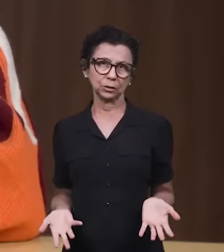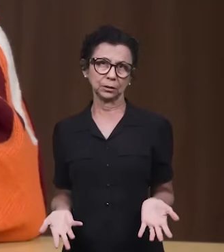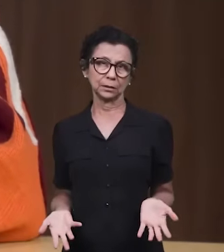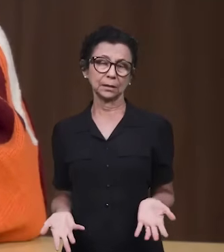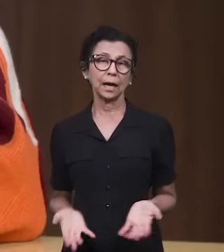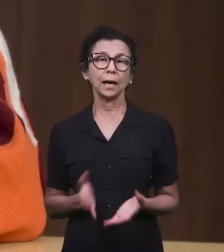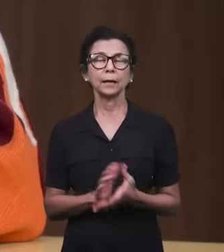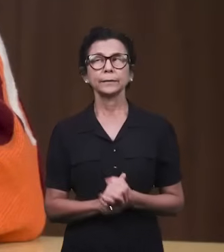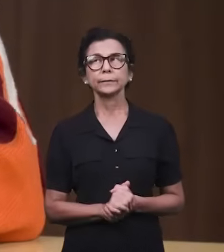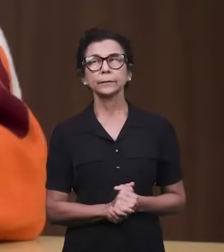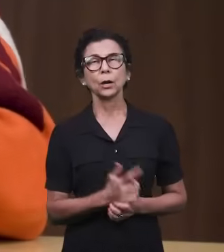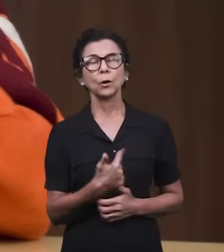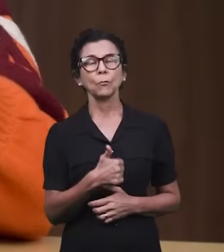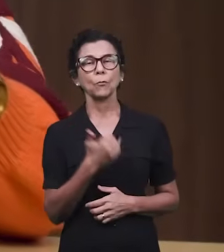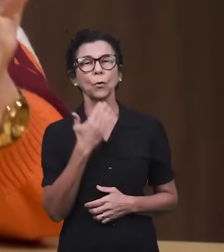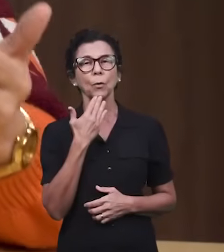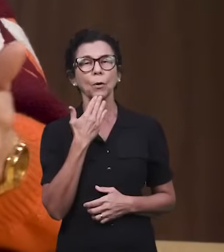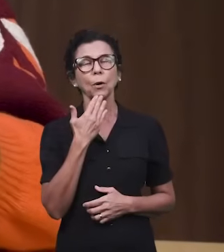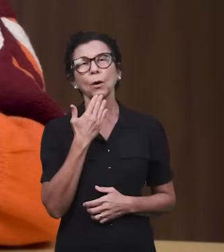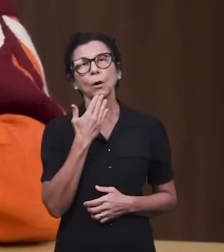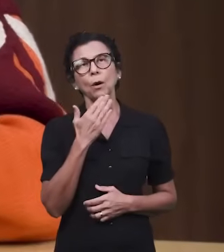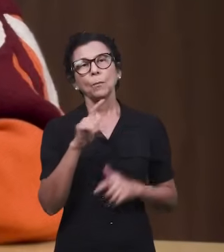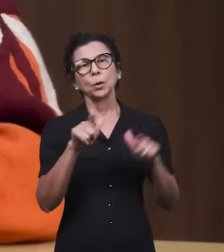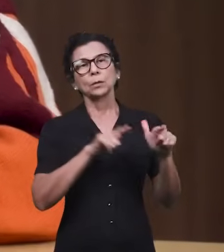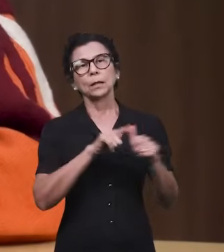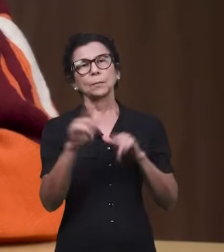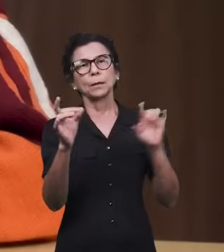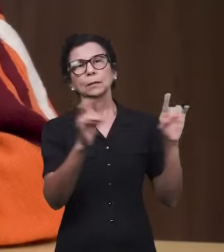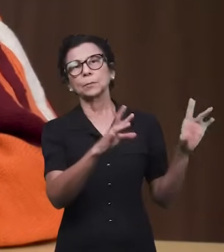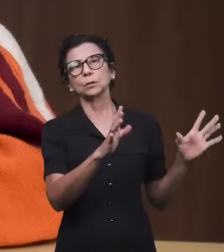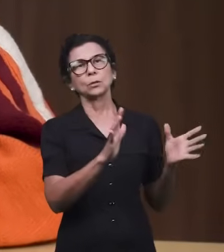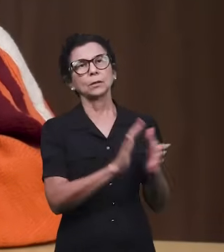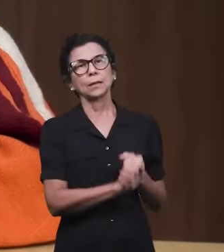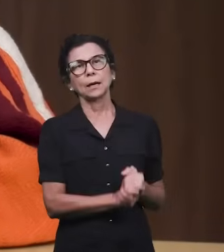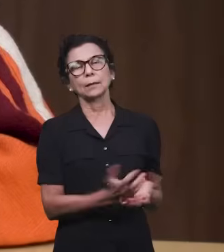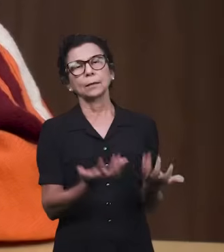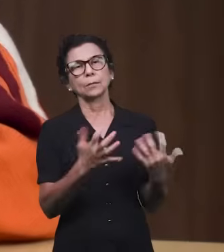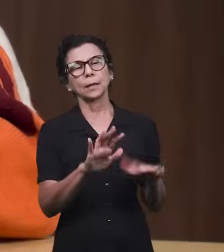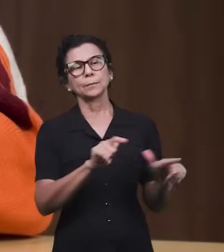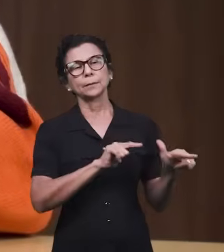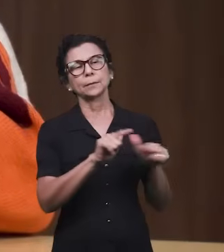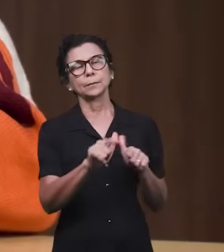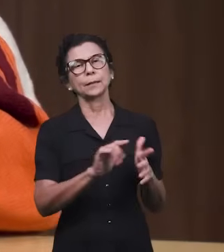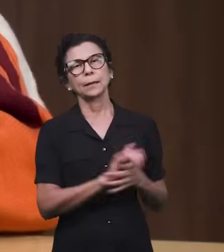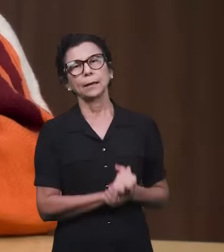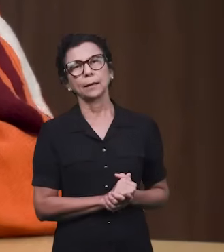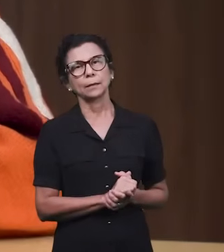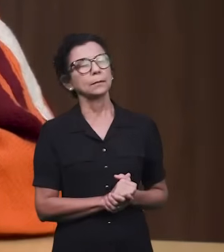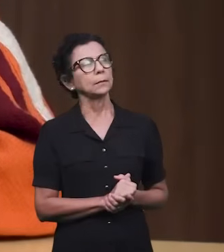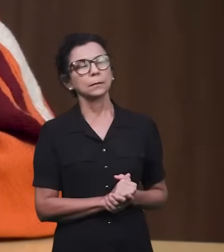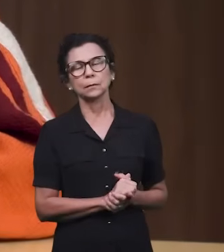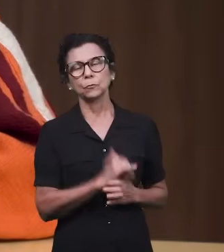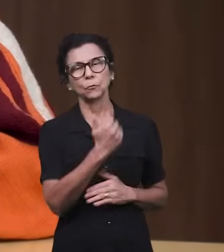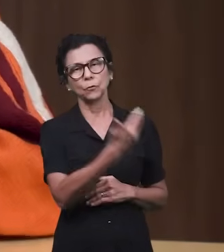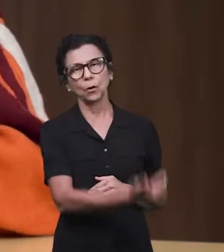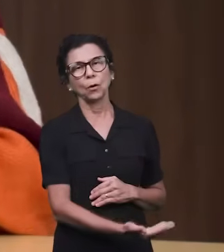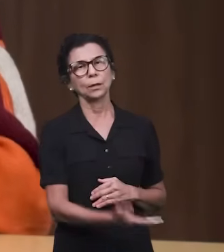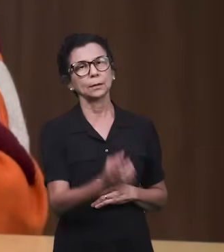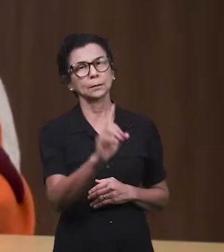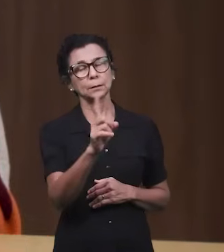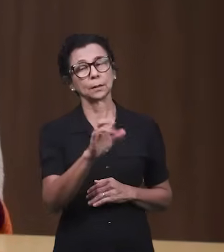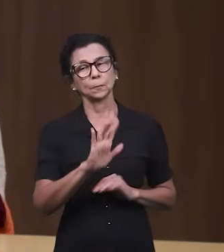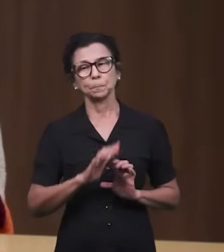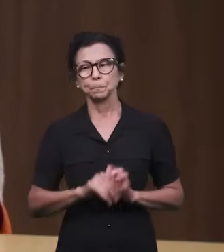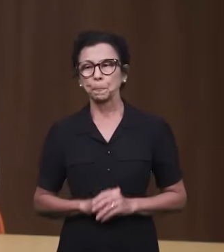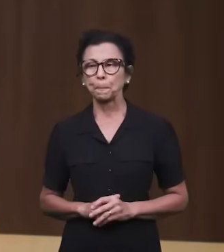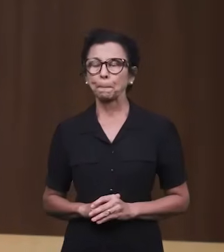podemos, não é que nós vamos passar o dia, amanhã ou a tarde inteira, mas naquele tempo pequenininho, então eu não vou